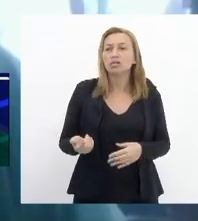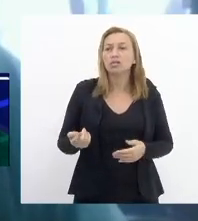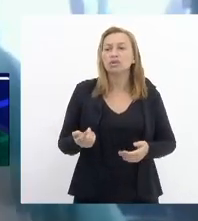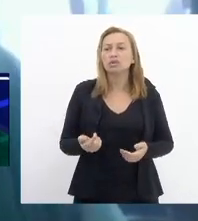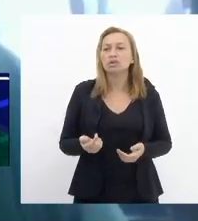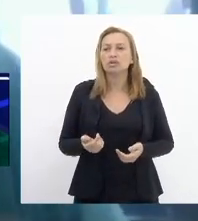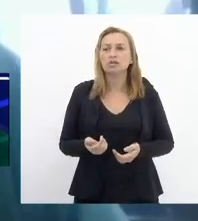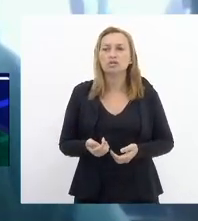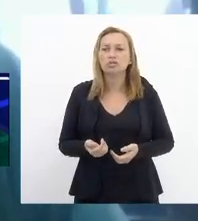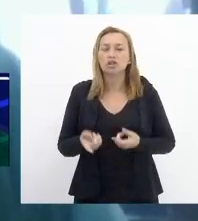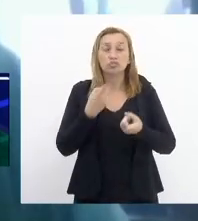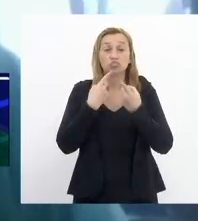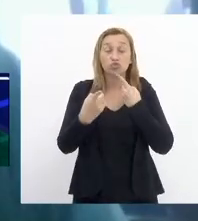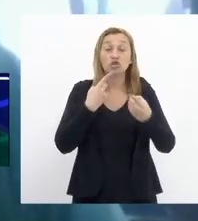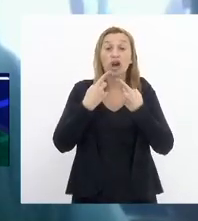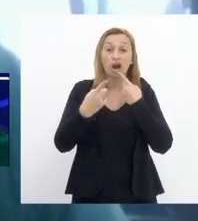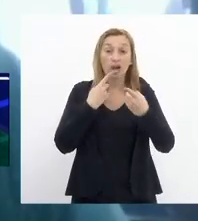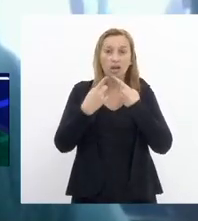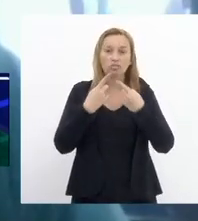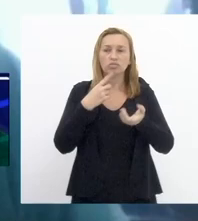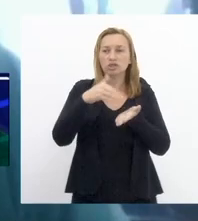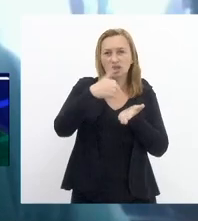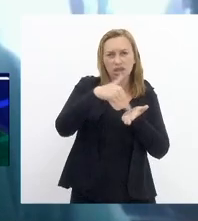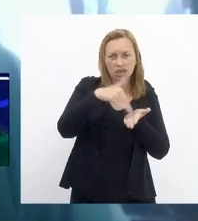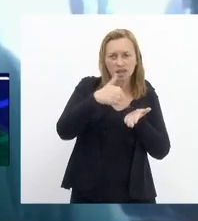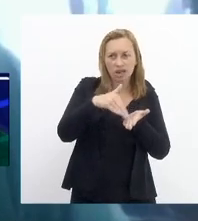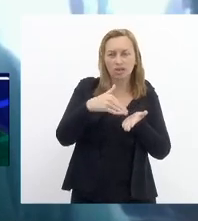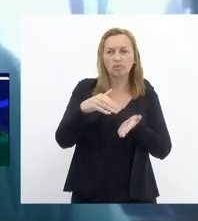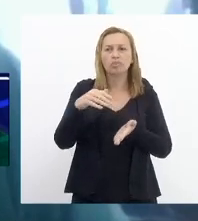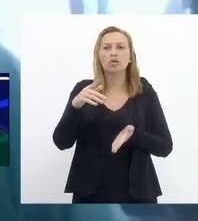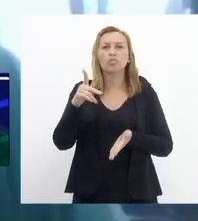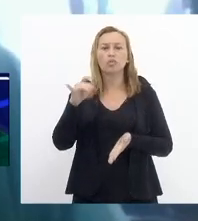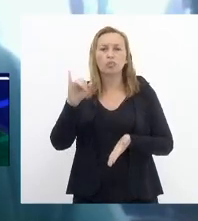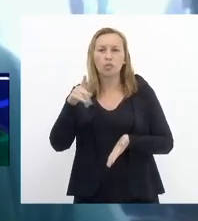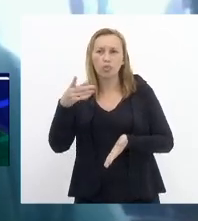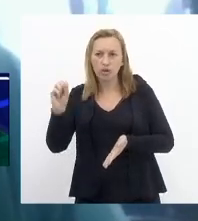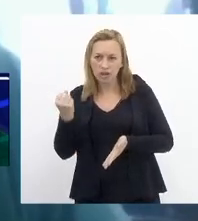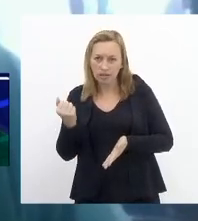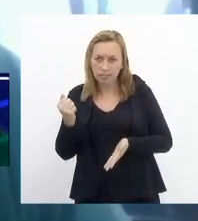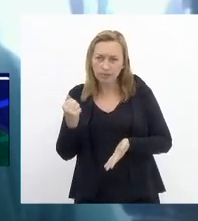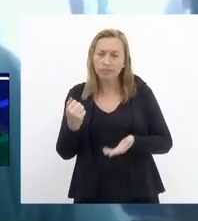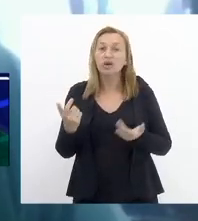Sul, eu tenho tido um diálogo com o secretário Tiago Pampulha, também